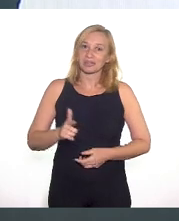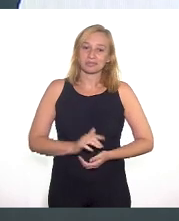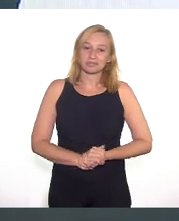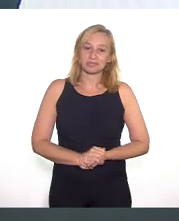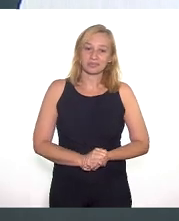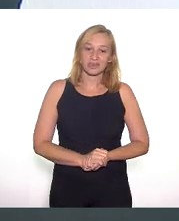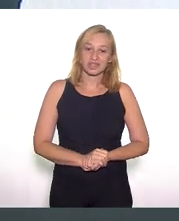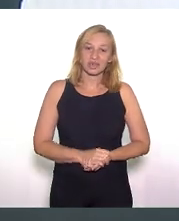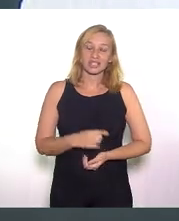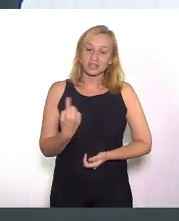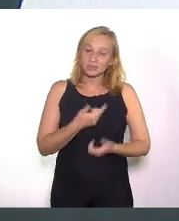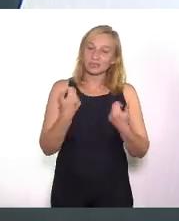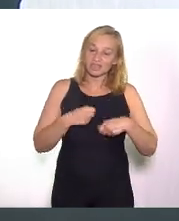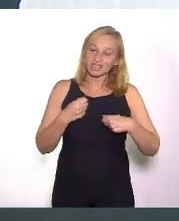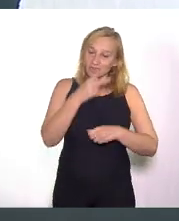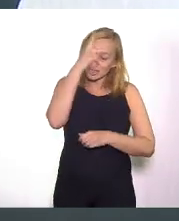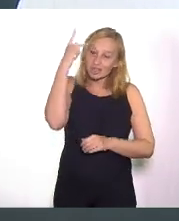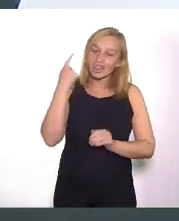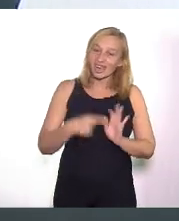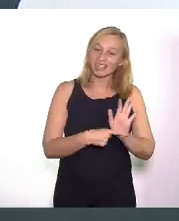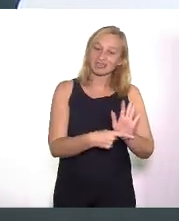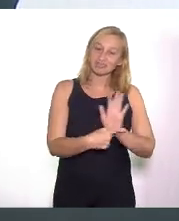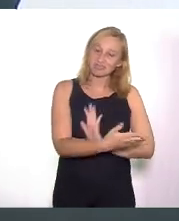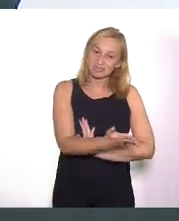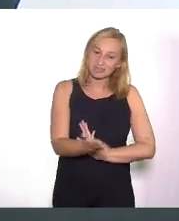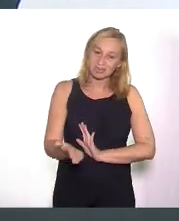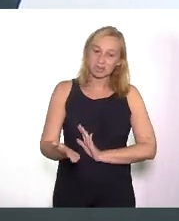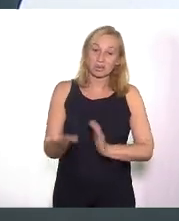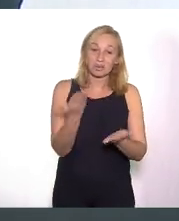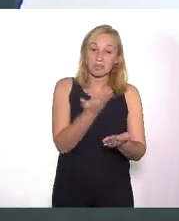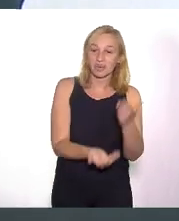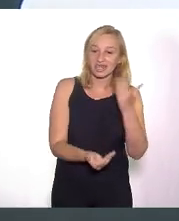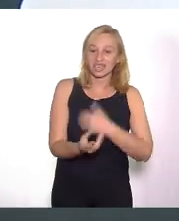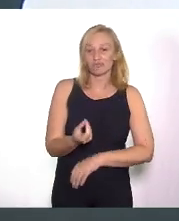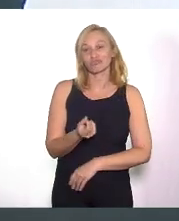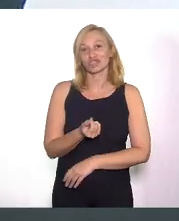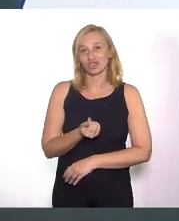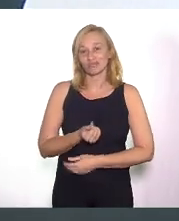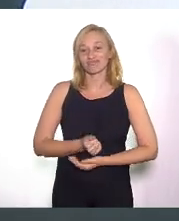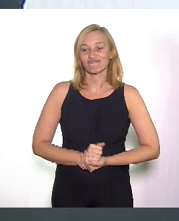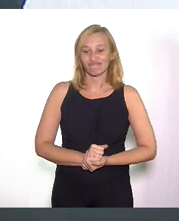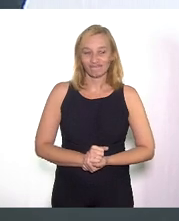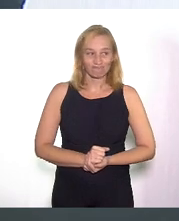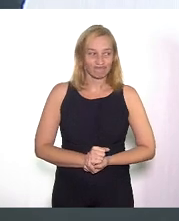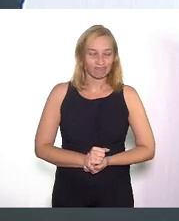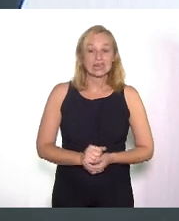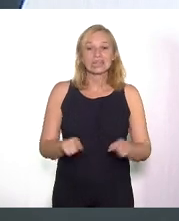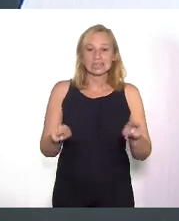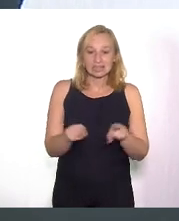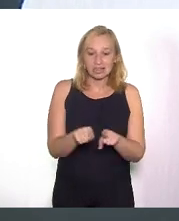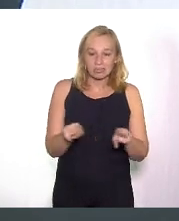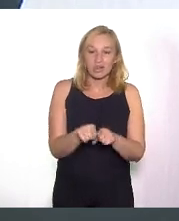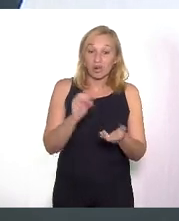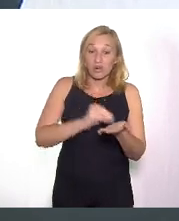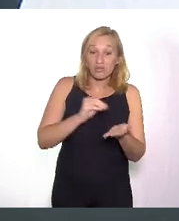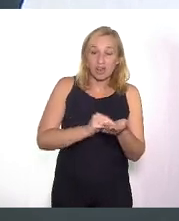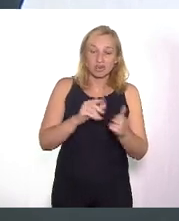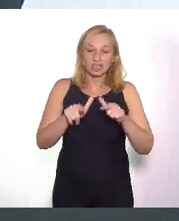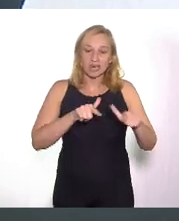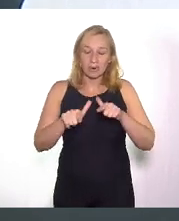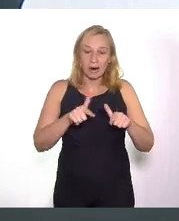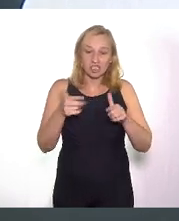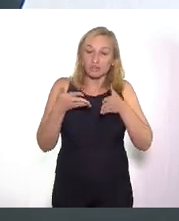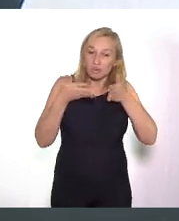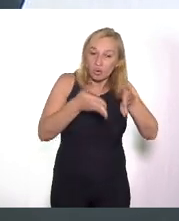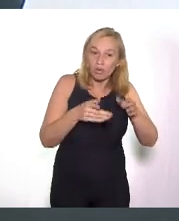E a gente precisa ajudar essas pessoas que perderam o seu sustento, também com desemprego. A gente focou também, a